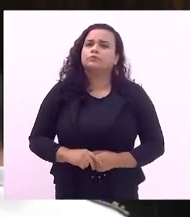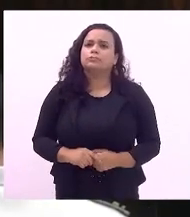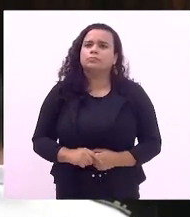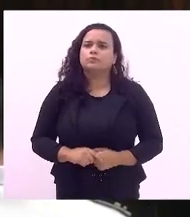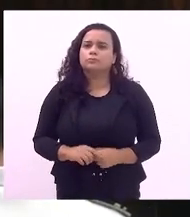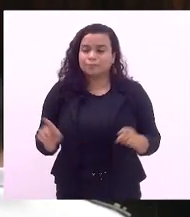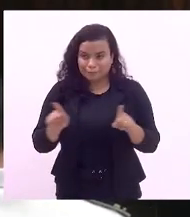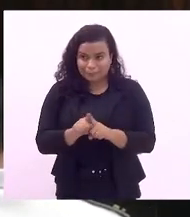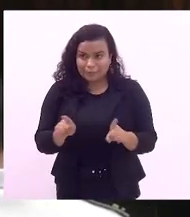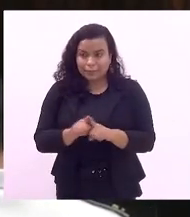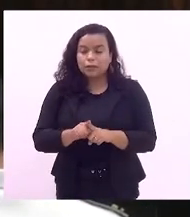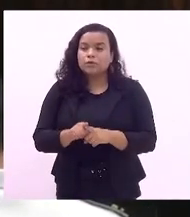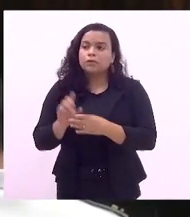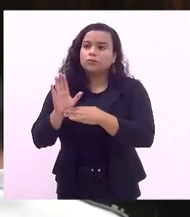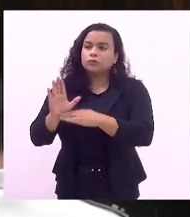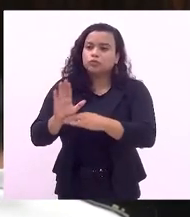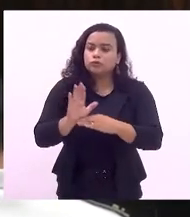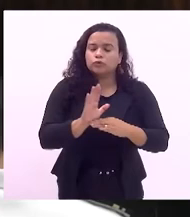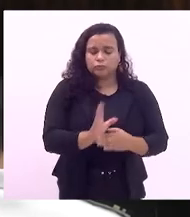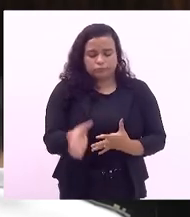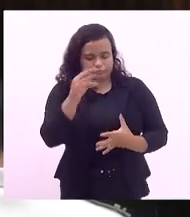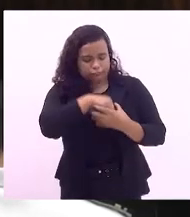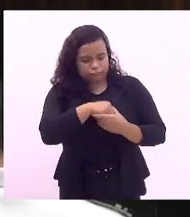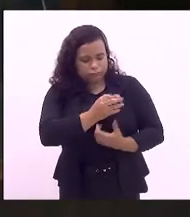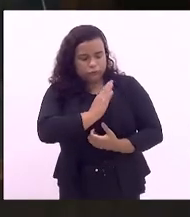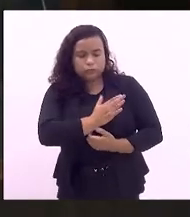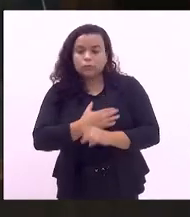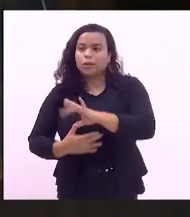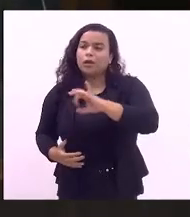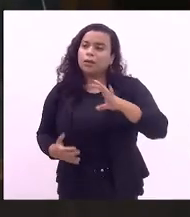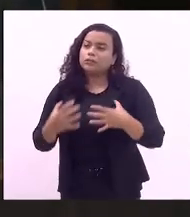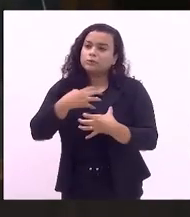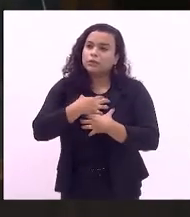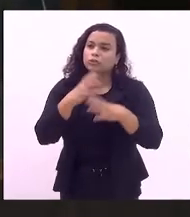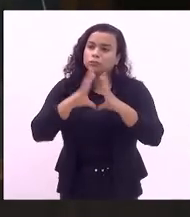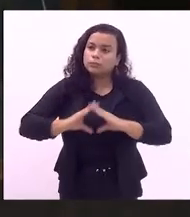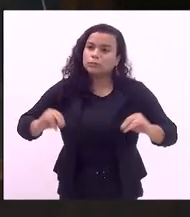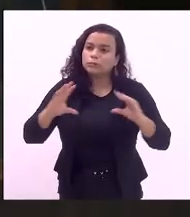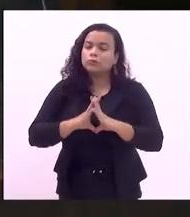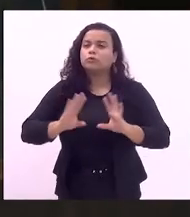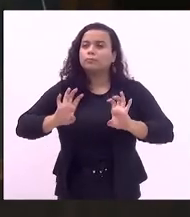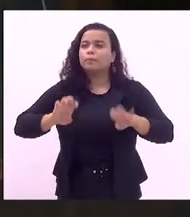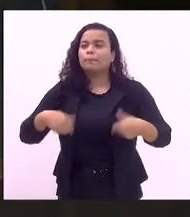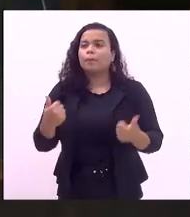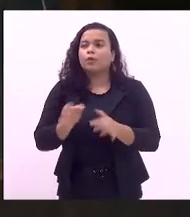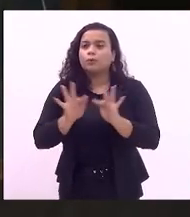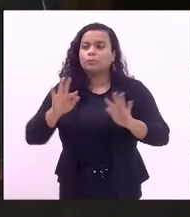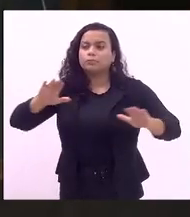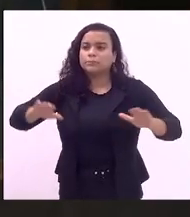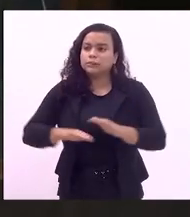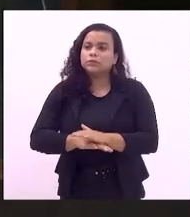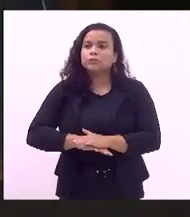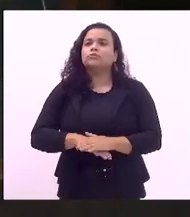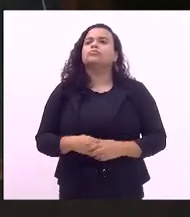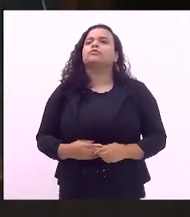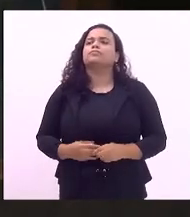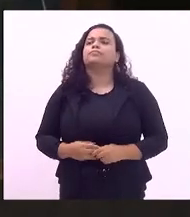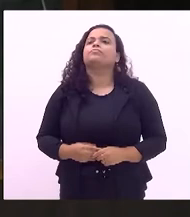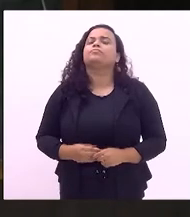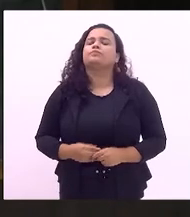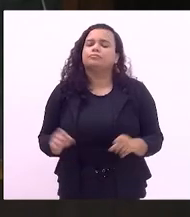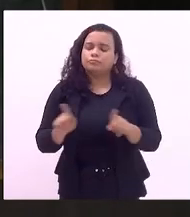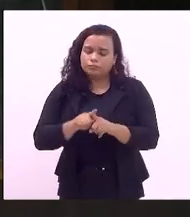e colocando a Deus em nossos corações aquele sentimento espiritual de humildade de quebrantamento